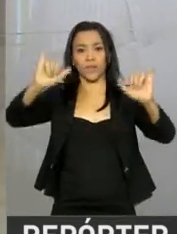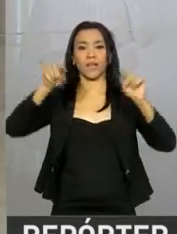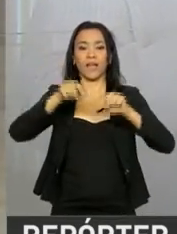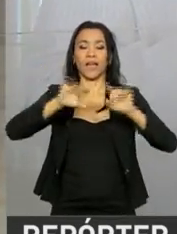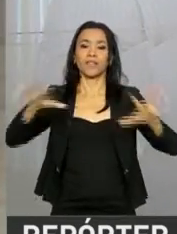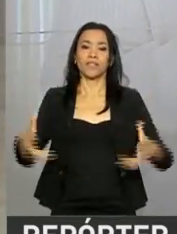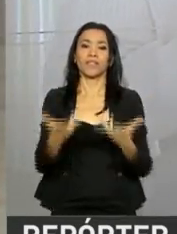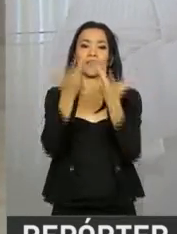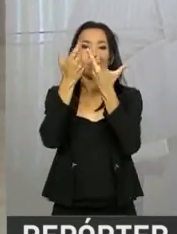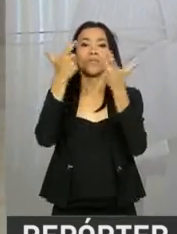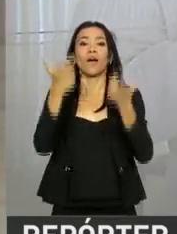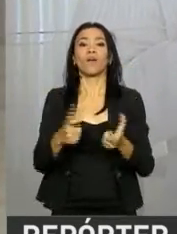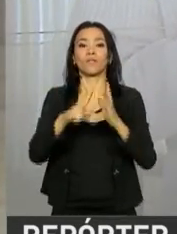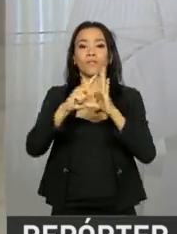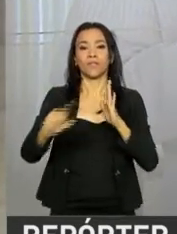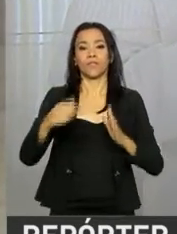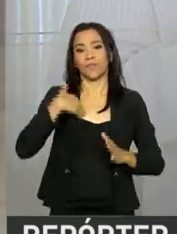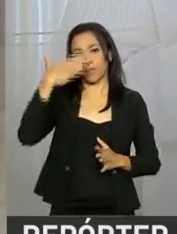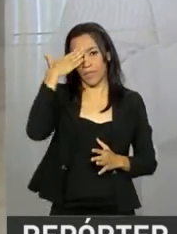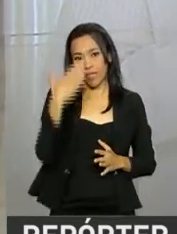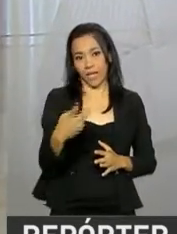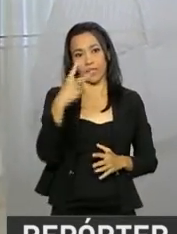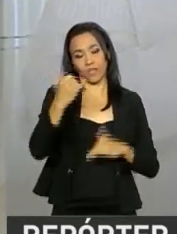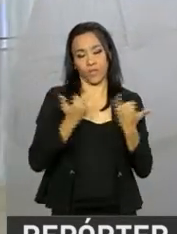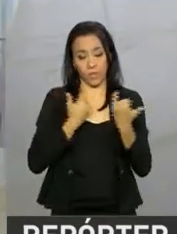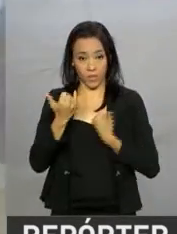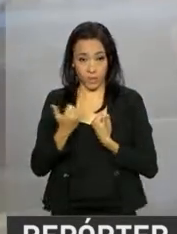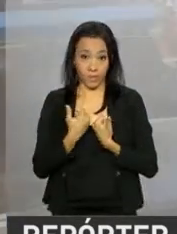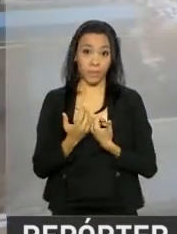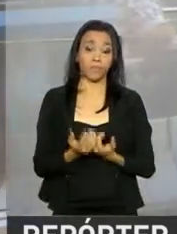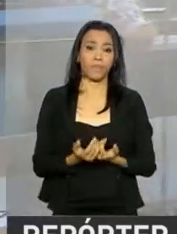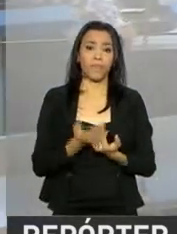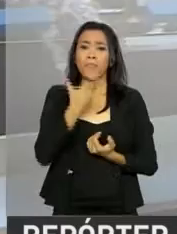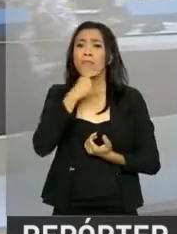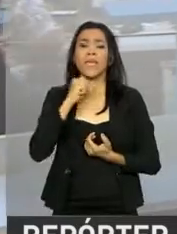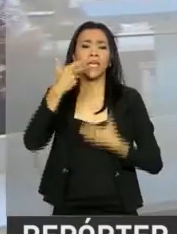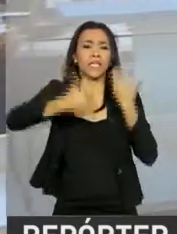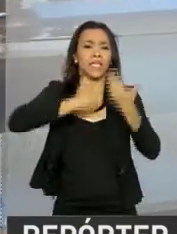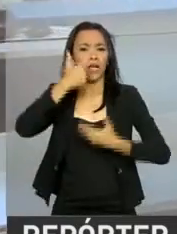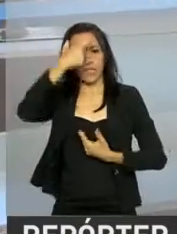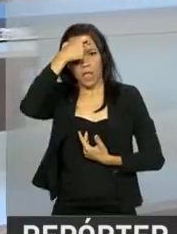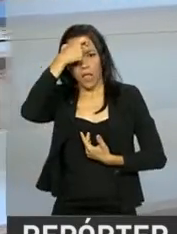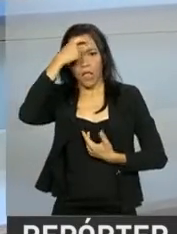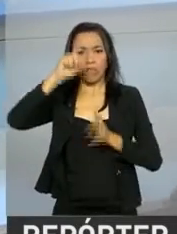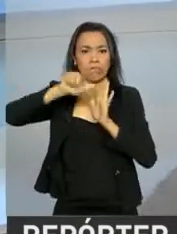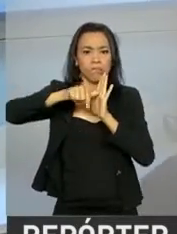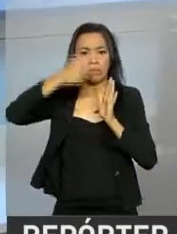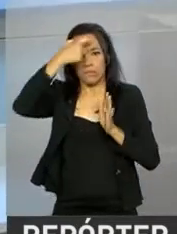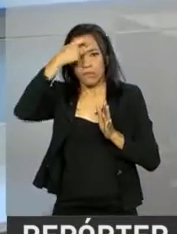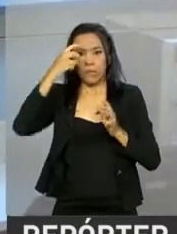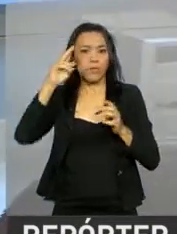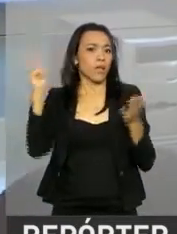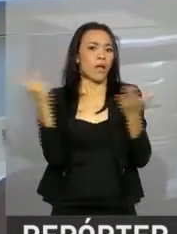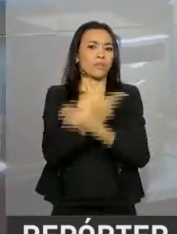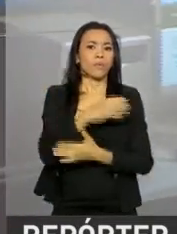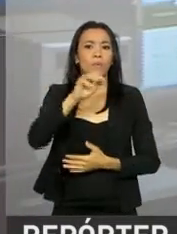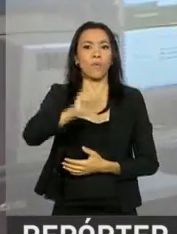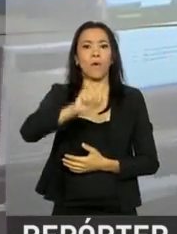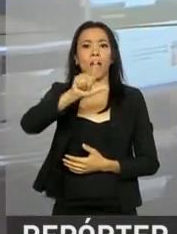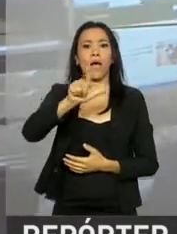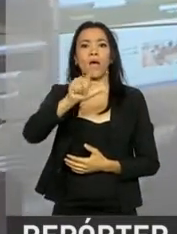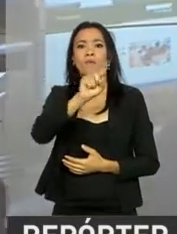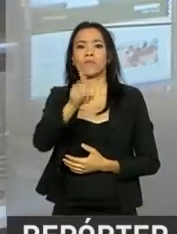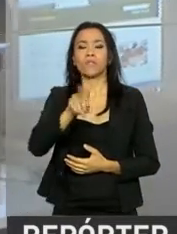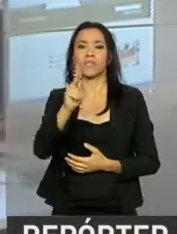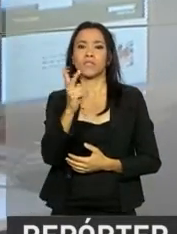direto do palácio do planalto obrigado pelas suas informações são pedro quem faz tratamento de demência causada pela usaid no sistema único de